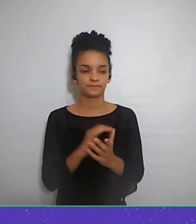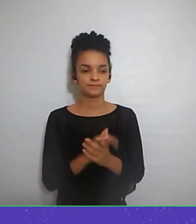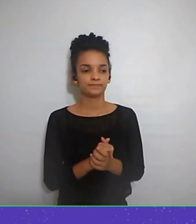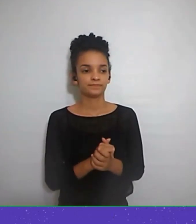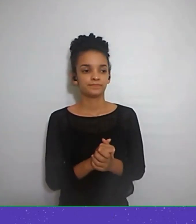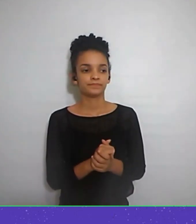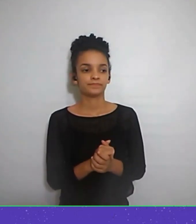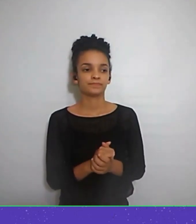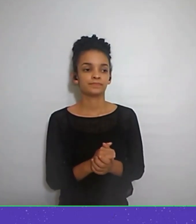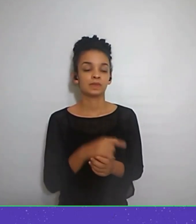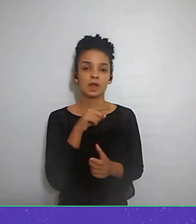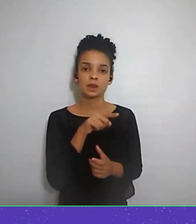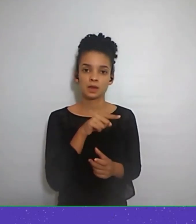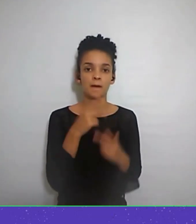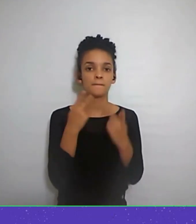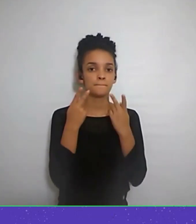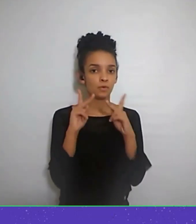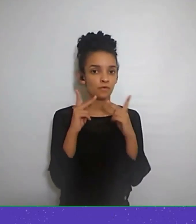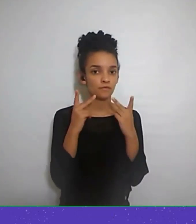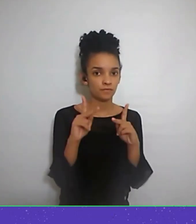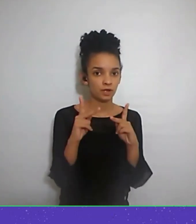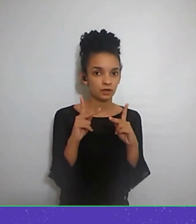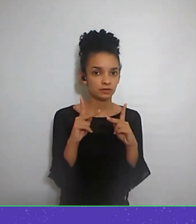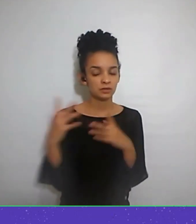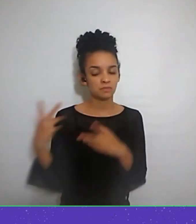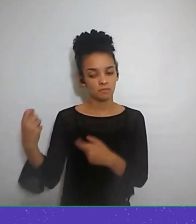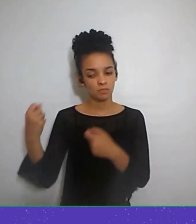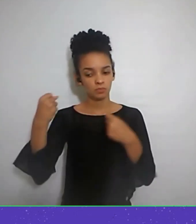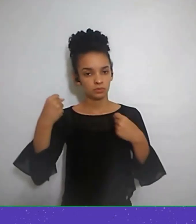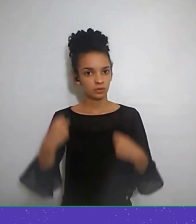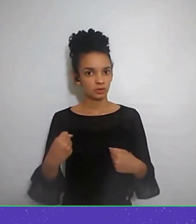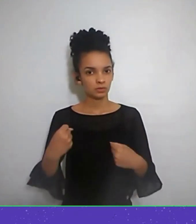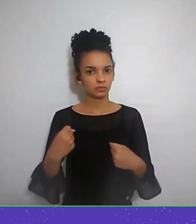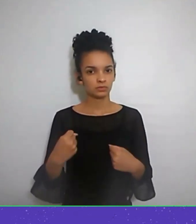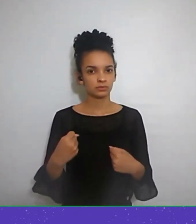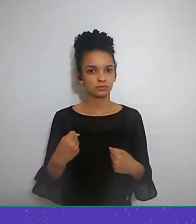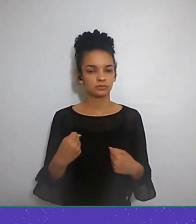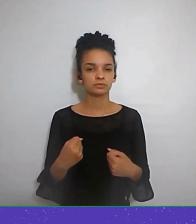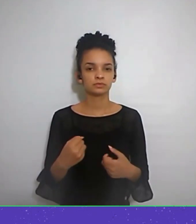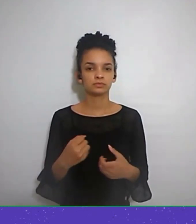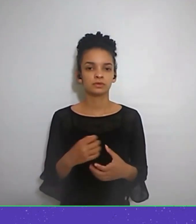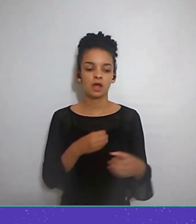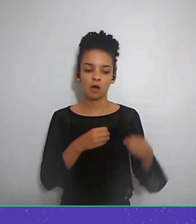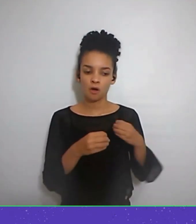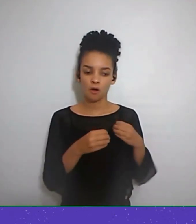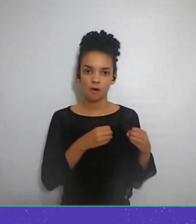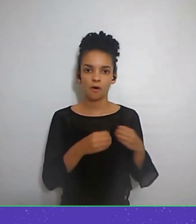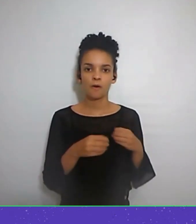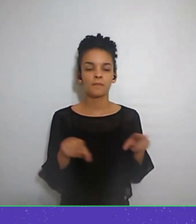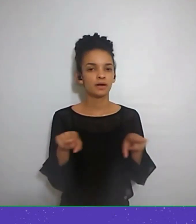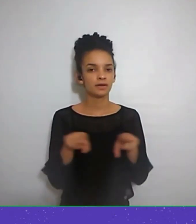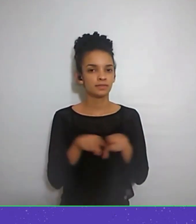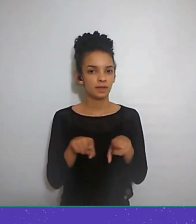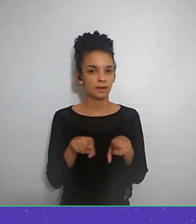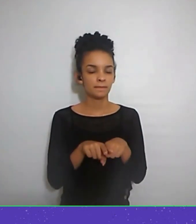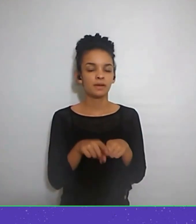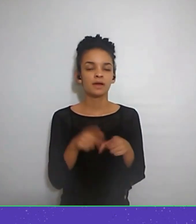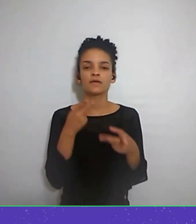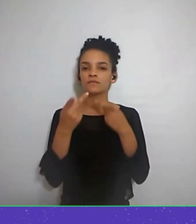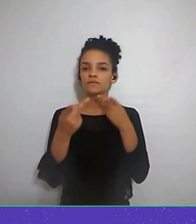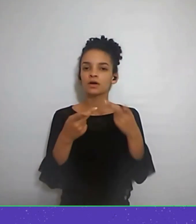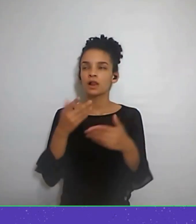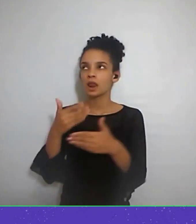profeta, poderoso em obras e palavras diante de Deus e